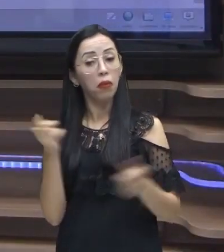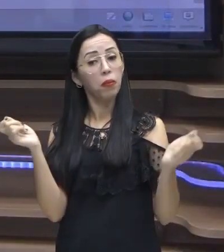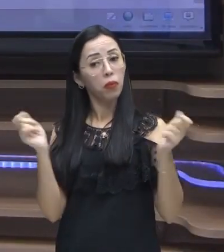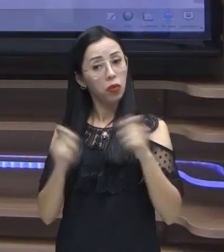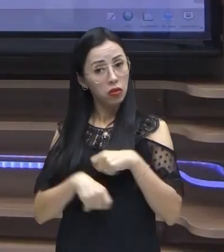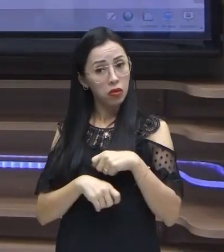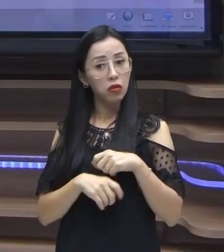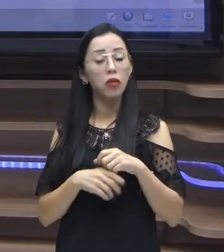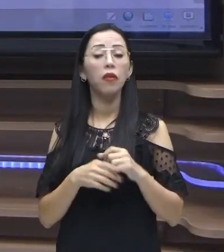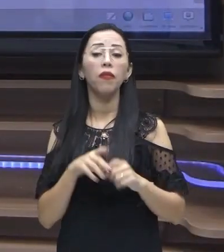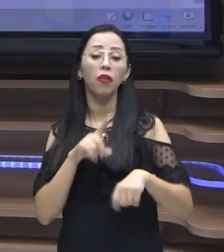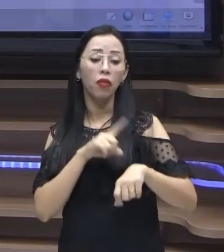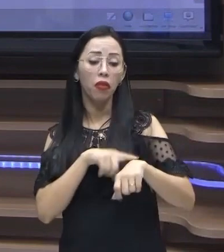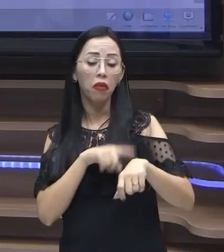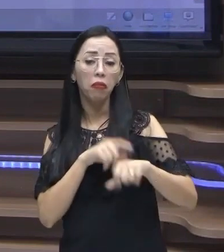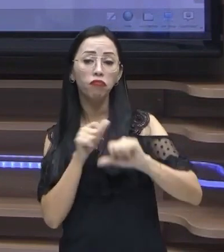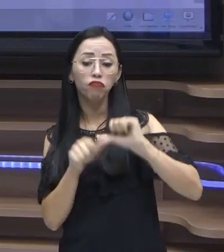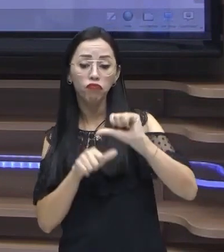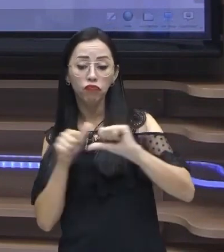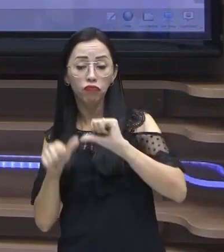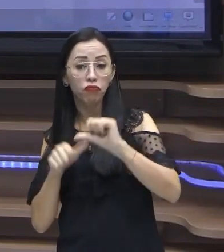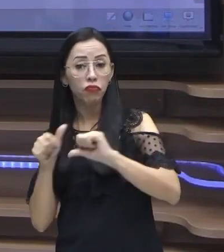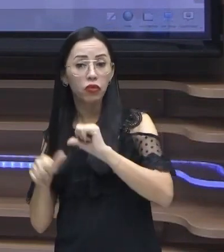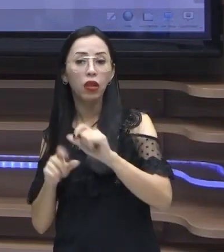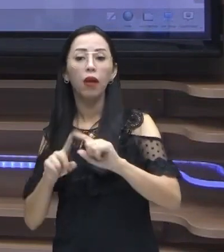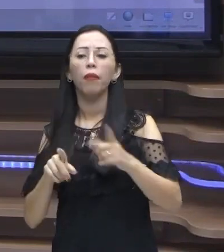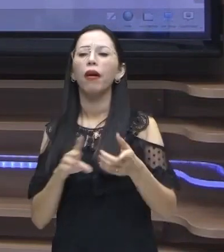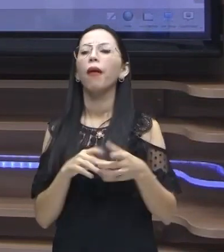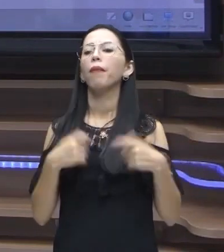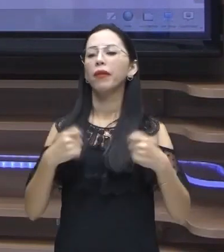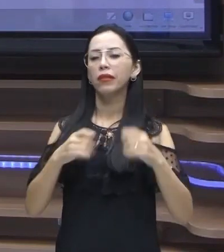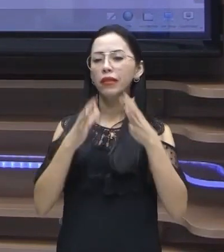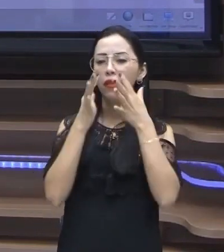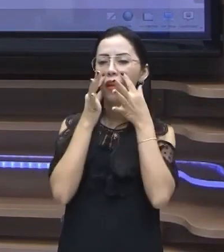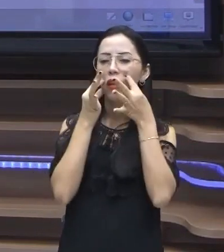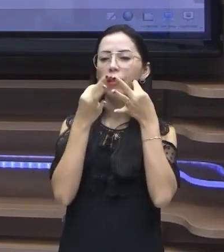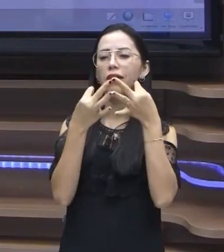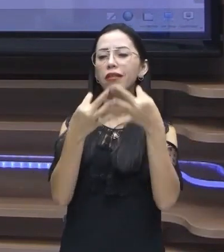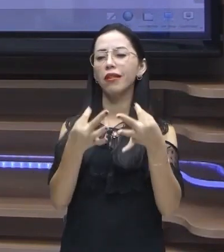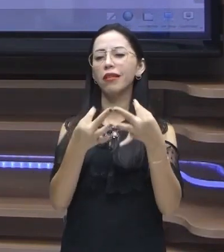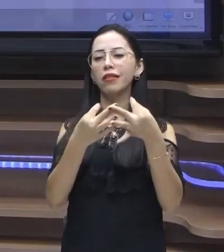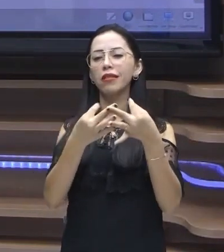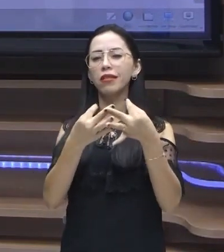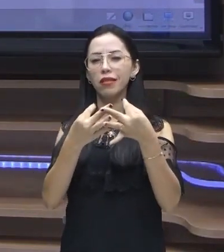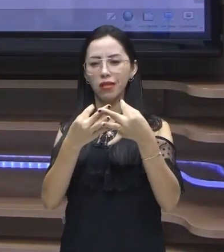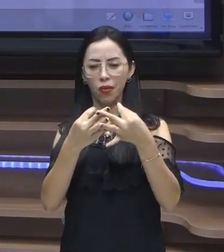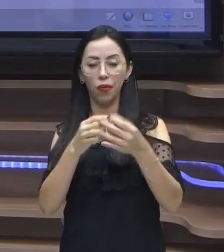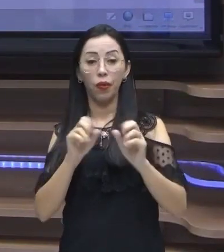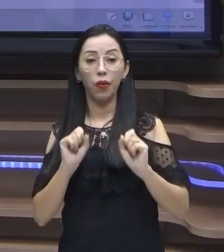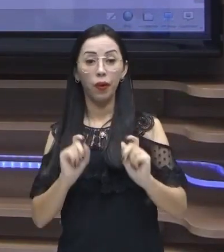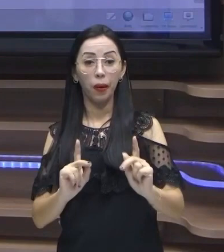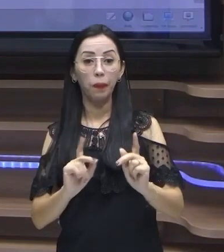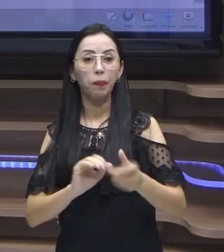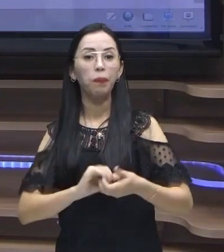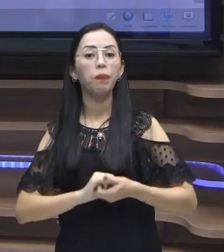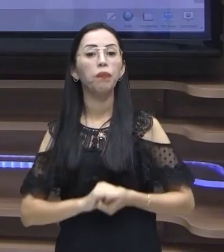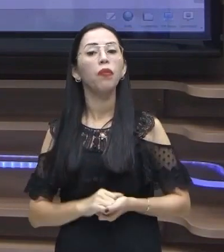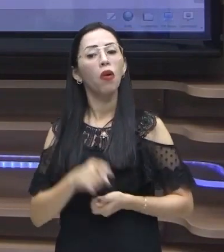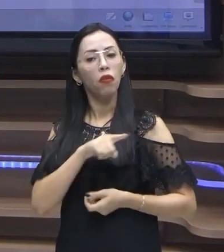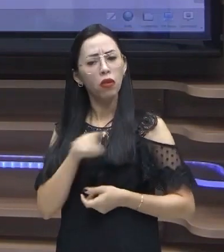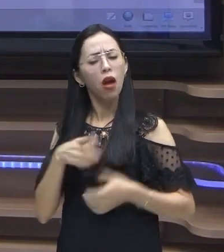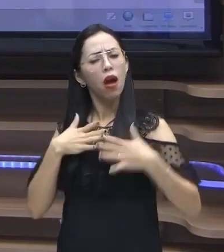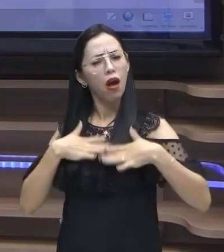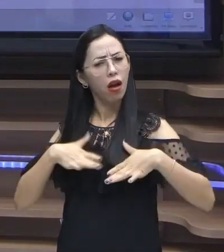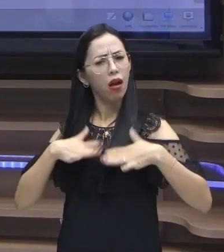de tempo em várias questões. Basta você prestar atenção na medida principal, tá certo? Fique tranquilo na hora de resolver